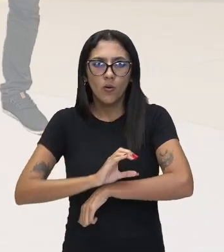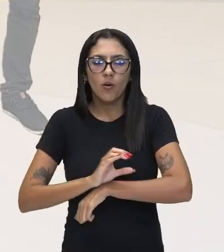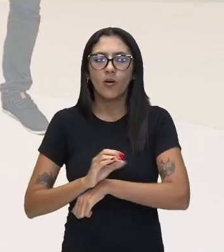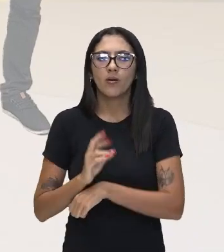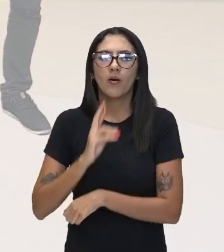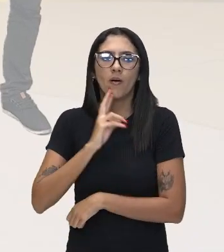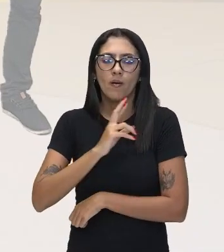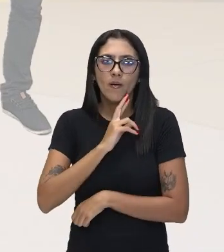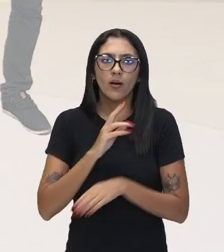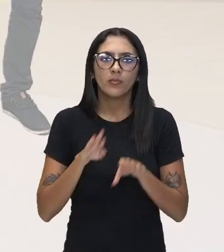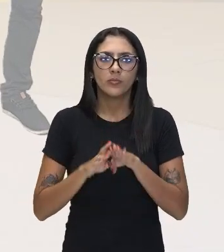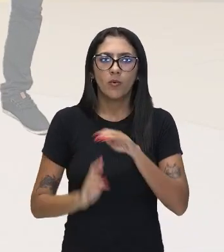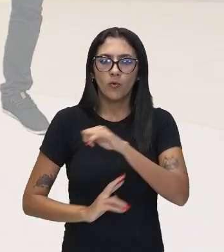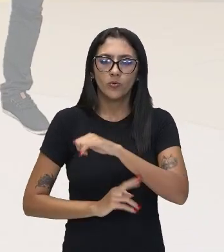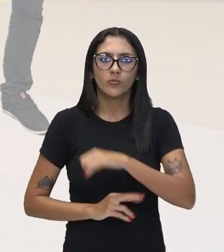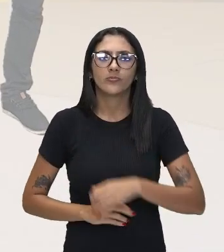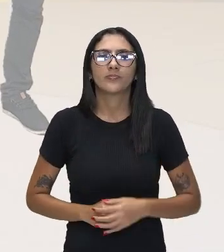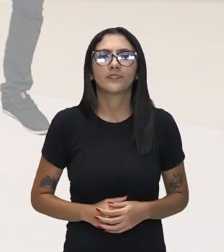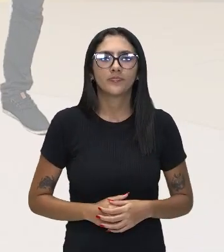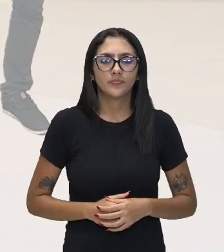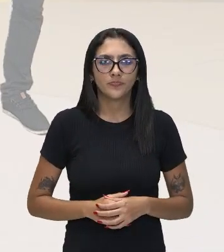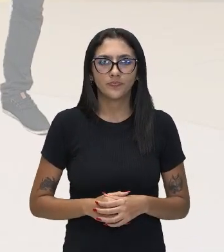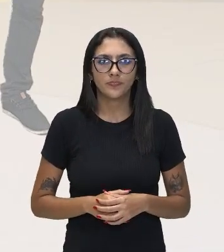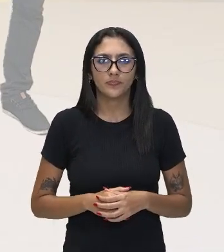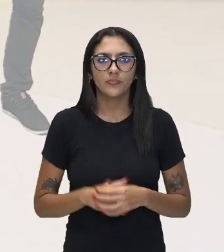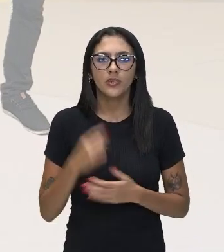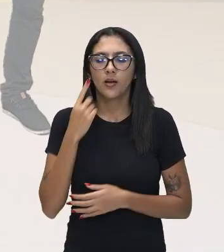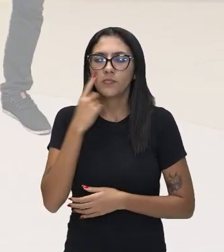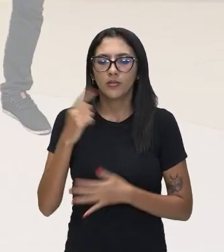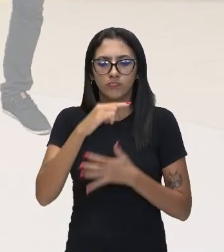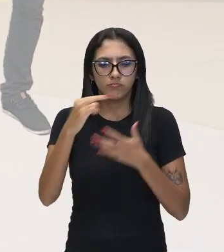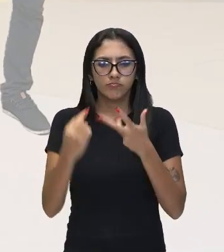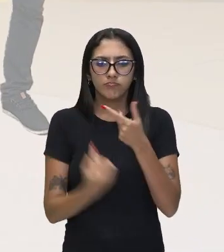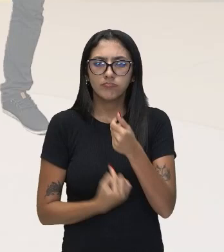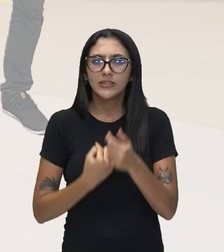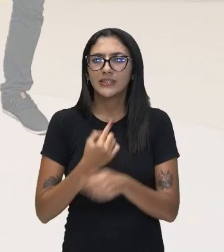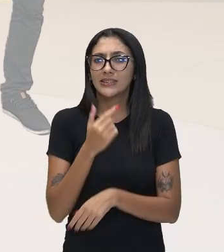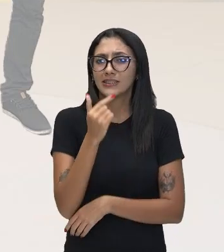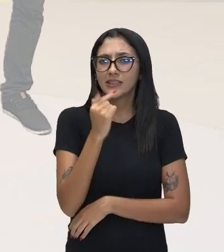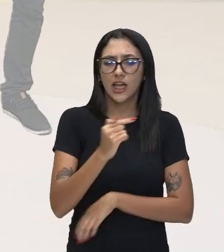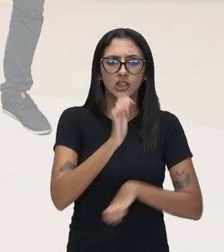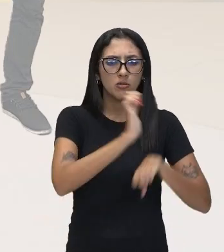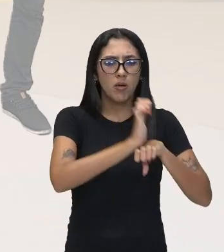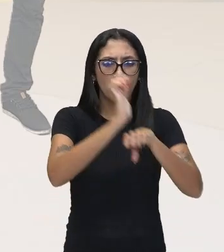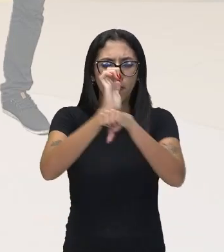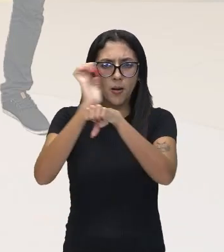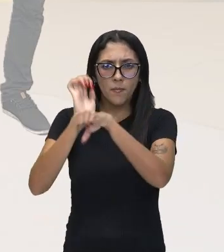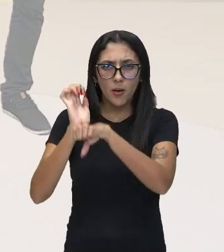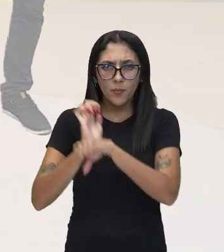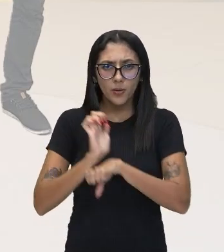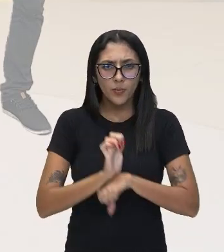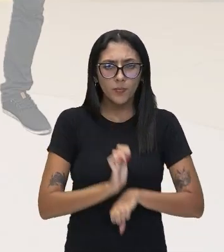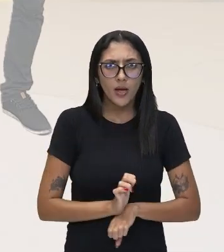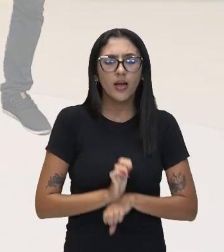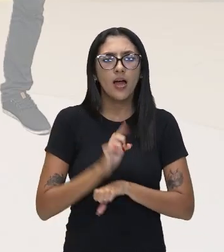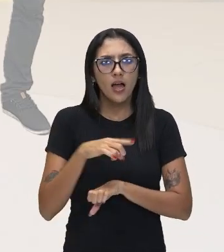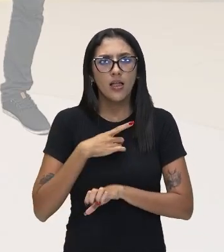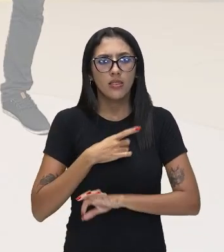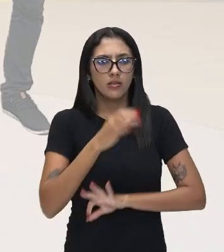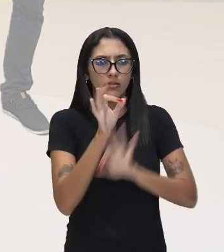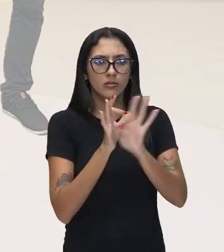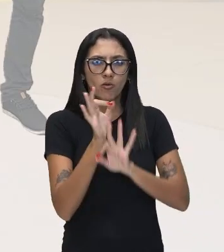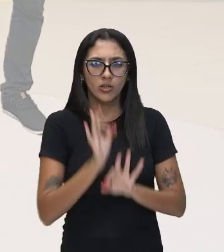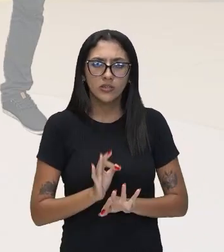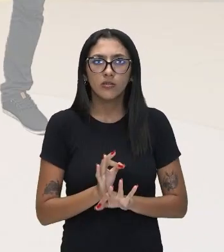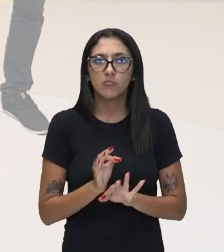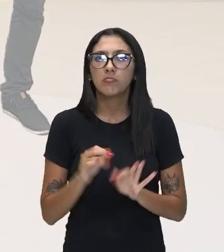Rondônia, tá bom? Essa região aqui, ela envolve esses 7 estados, tá bom? E aí ela é definida basicamente pelo